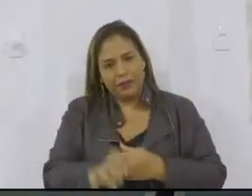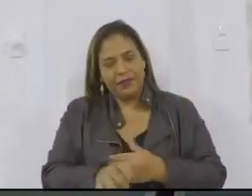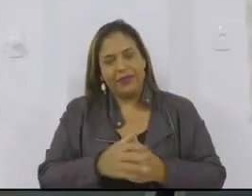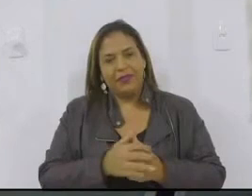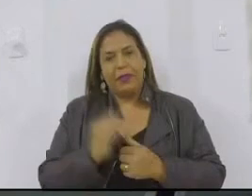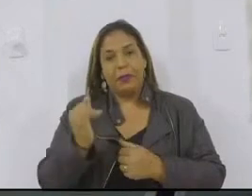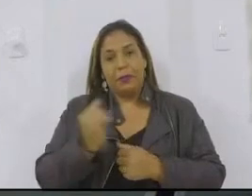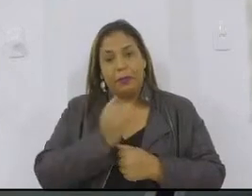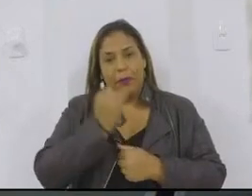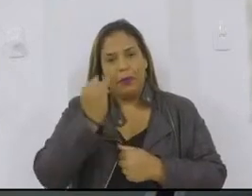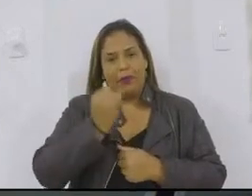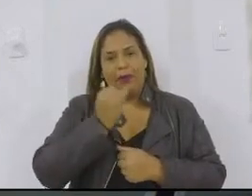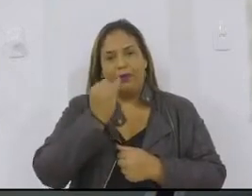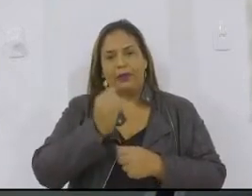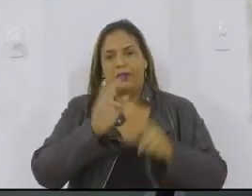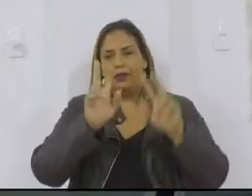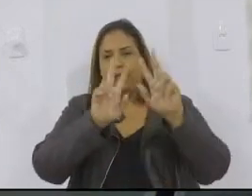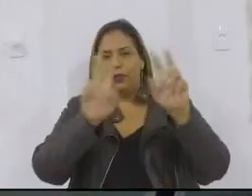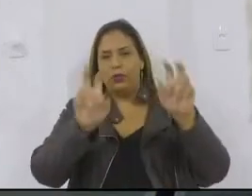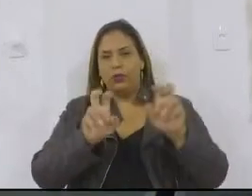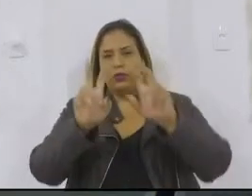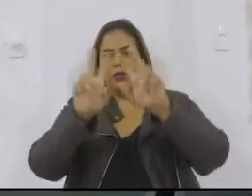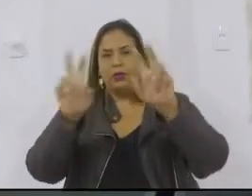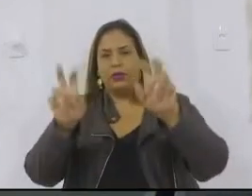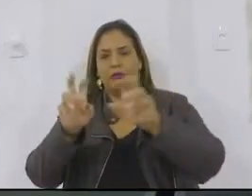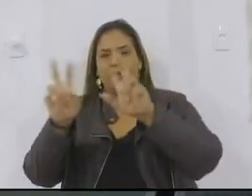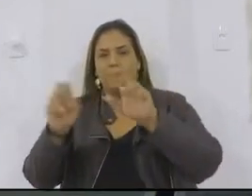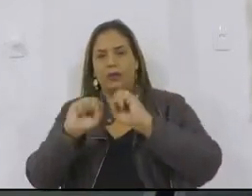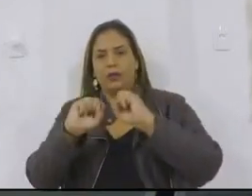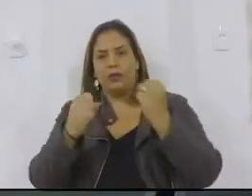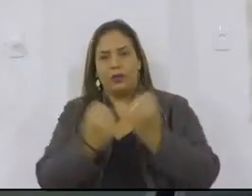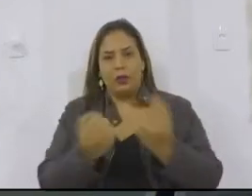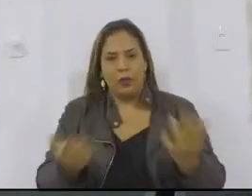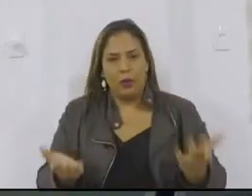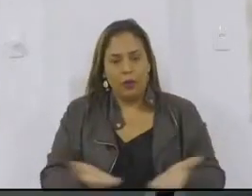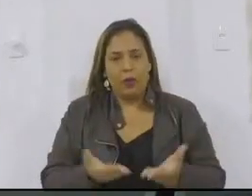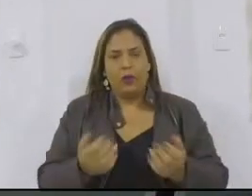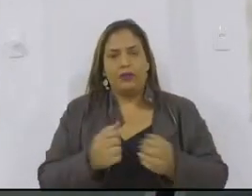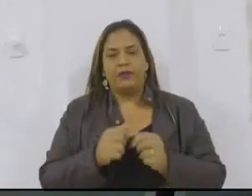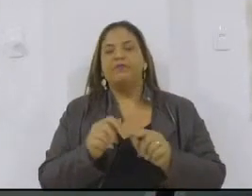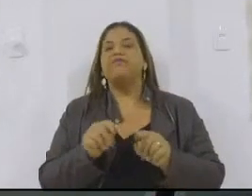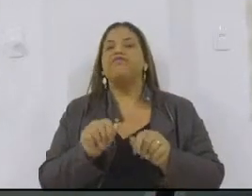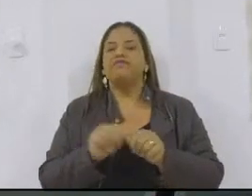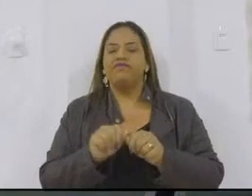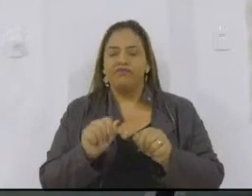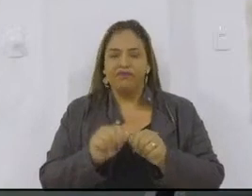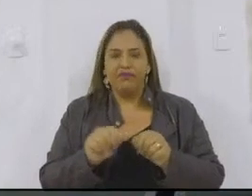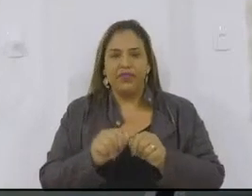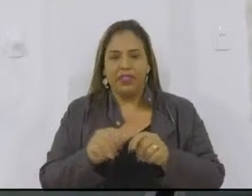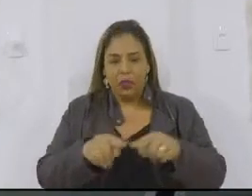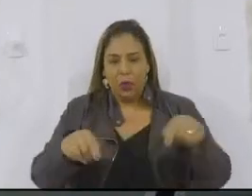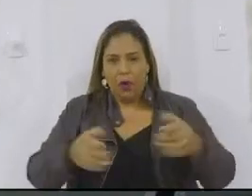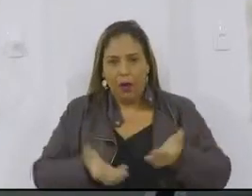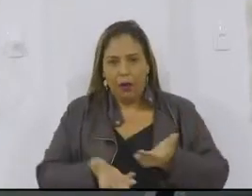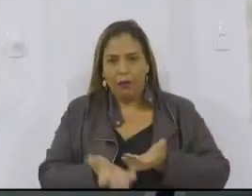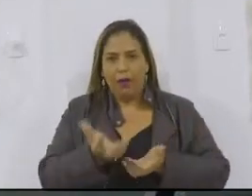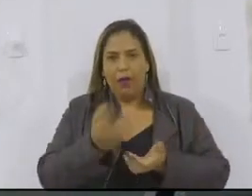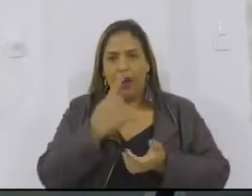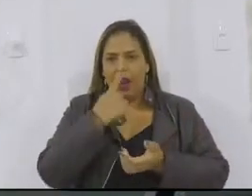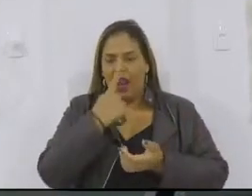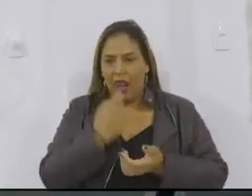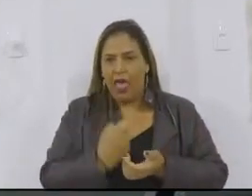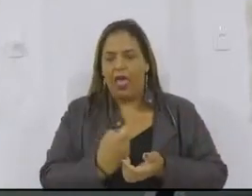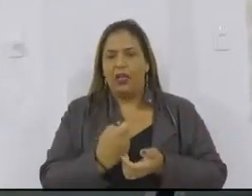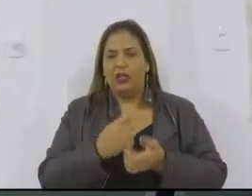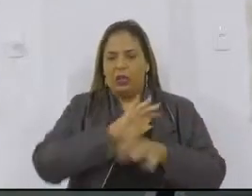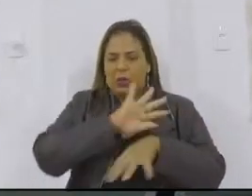importantes colocações aqui na sessão de hoje. Realmente a caçamba de lixo é muito importante, tanto para o lixo quanto para o